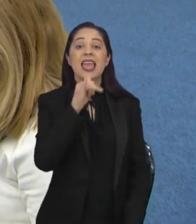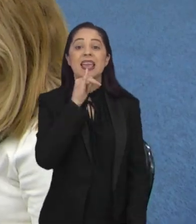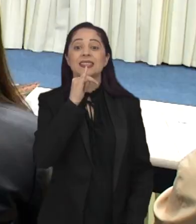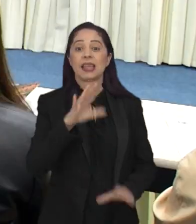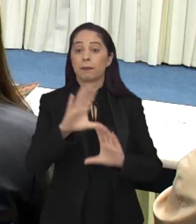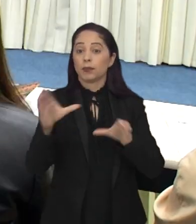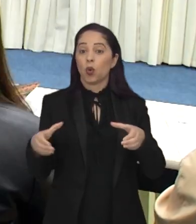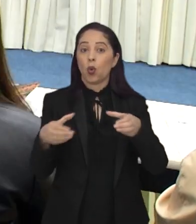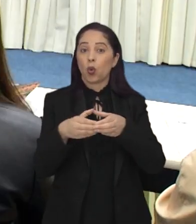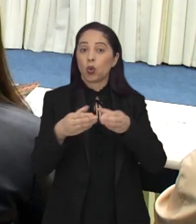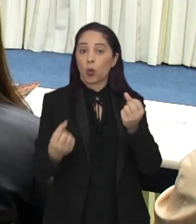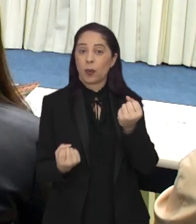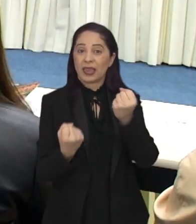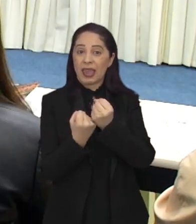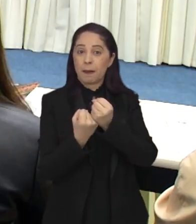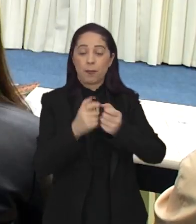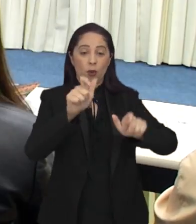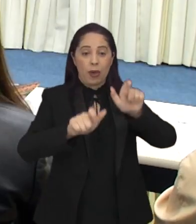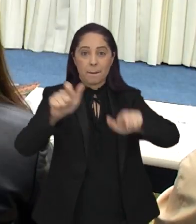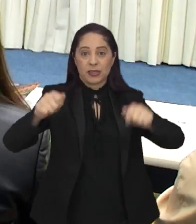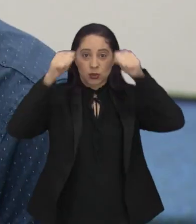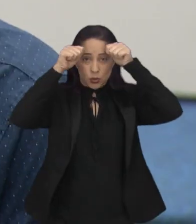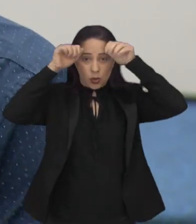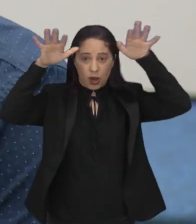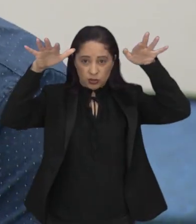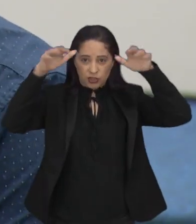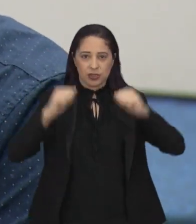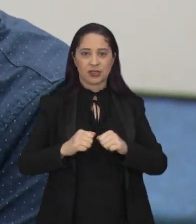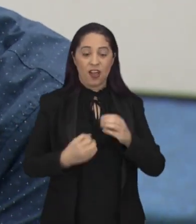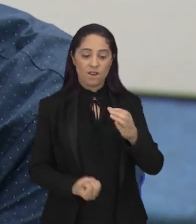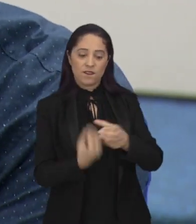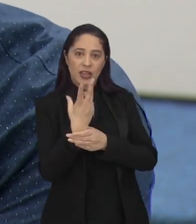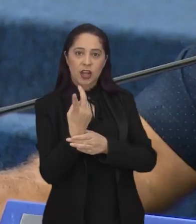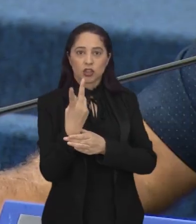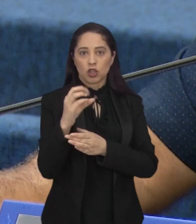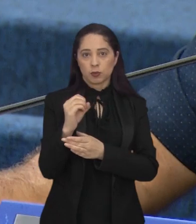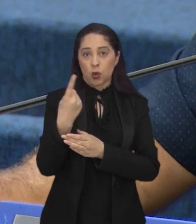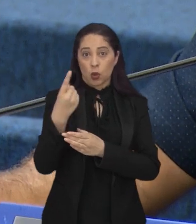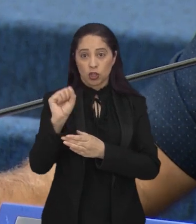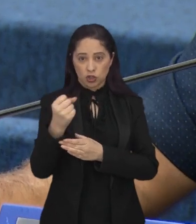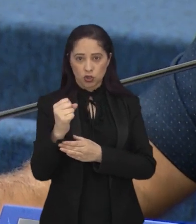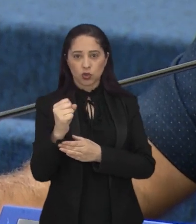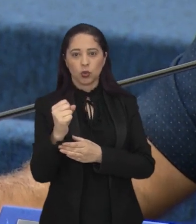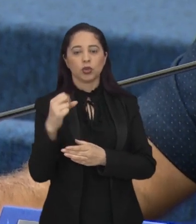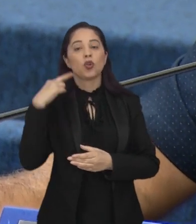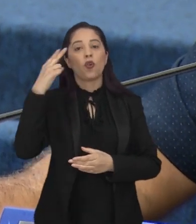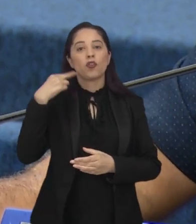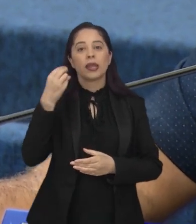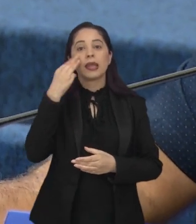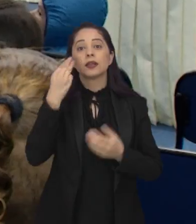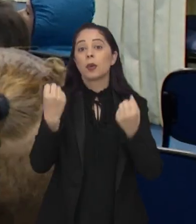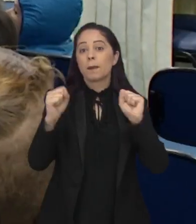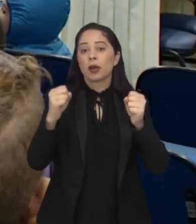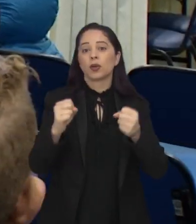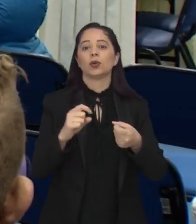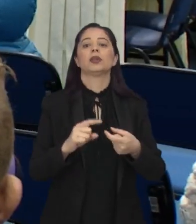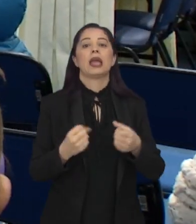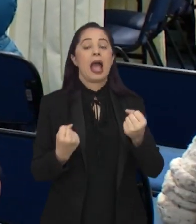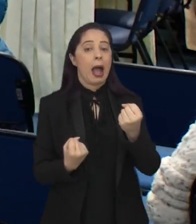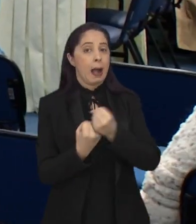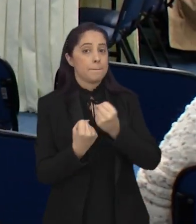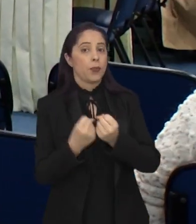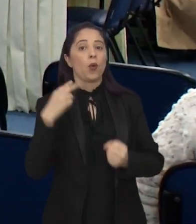Autismo, criada em 2018 pelos vereadores Marcão da Academia, com apoio da vereadora Dulce Rita. Ao